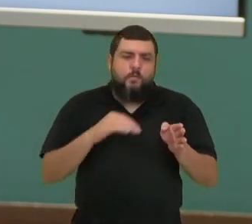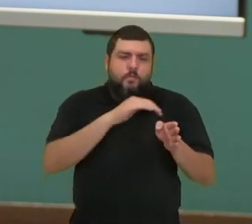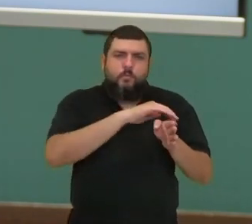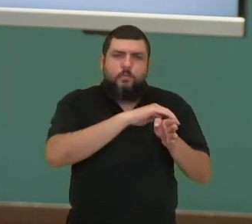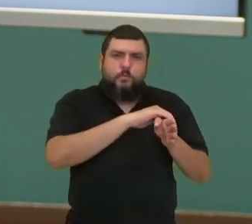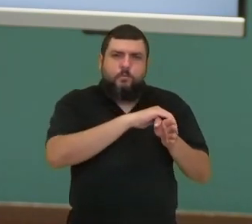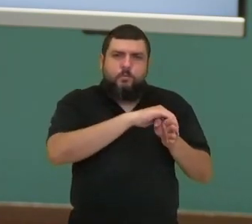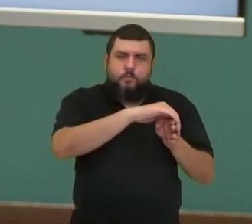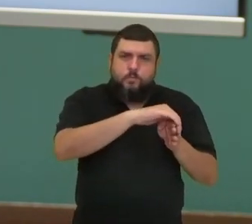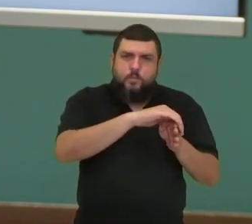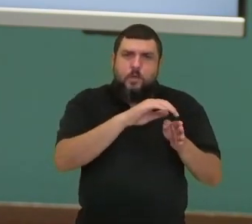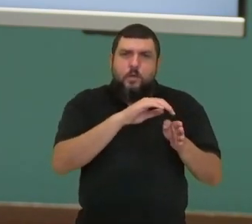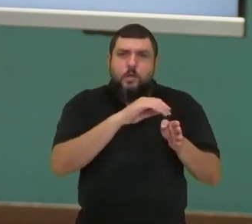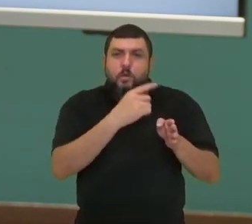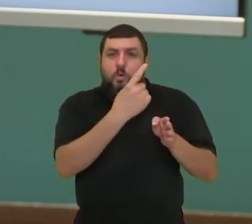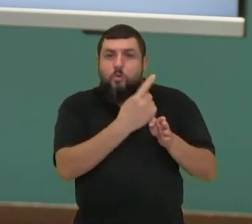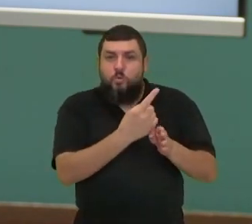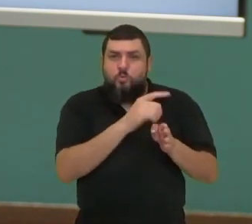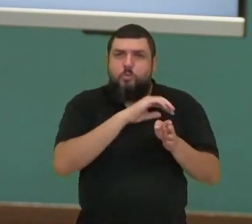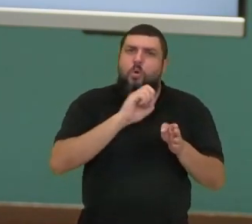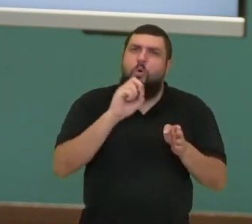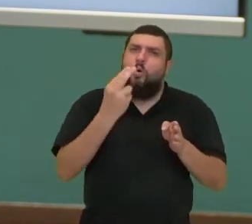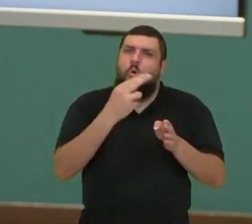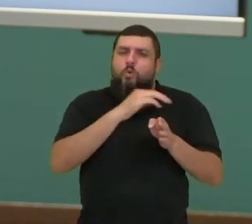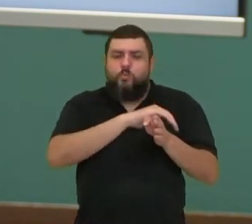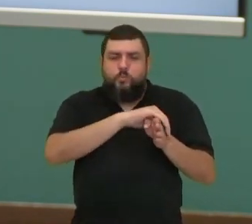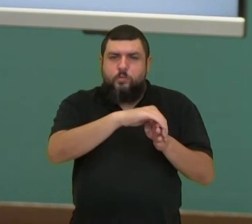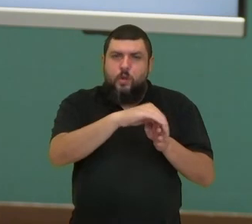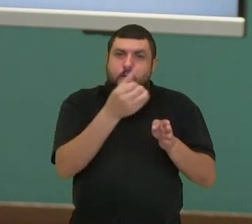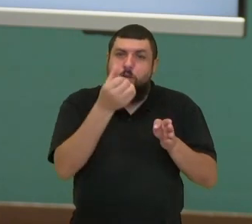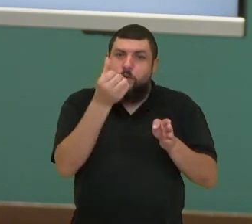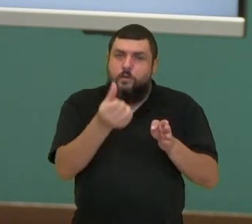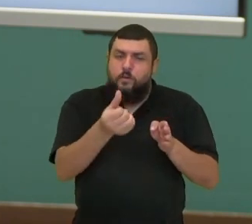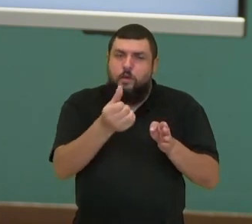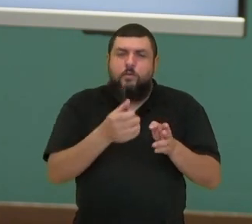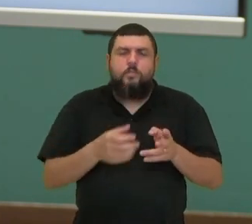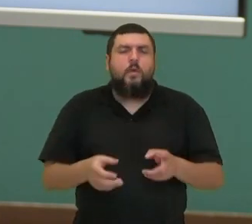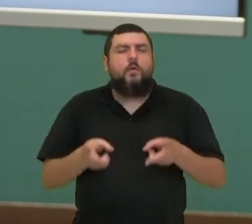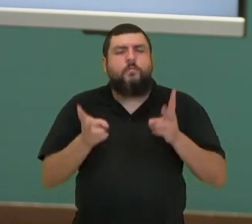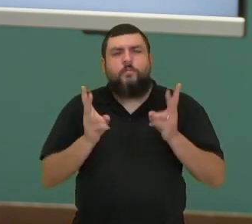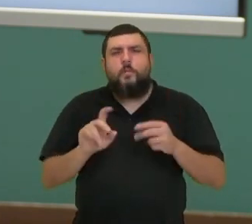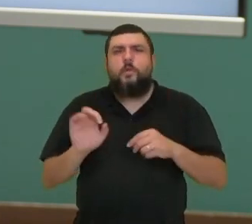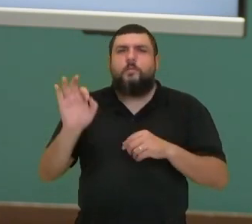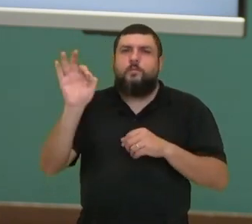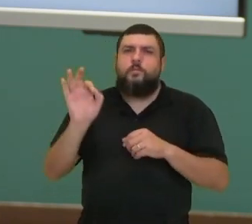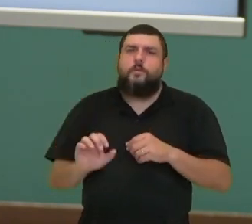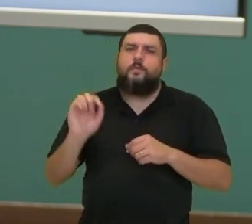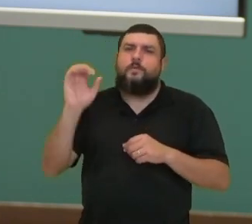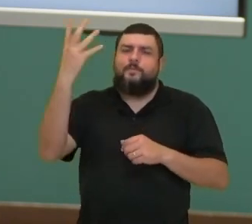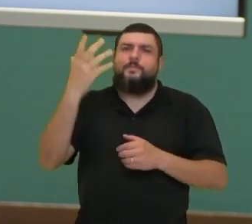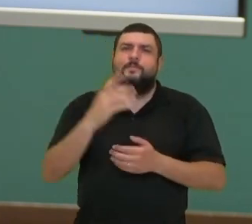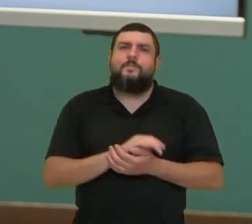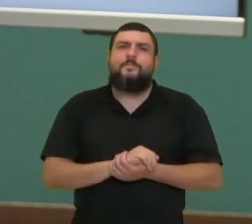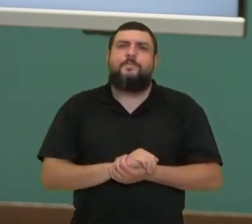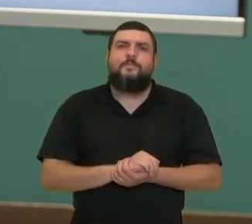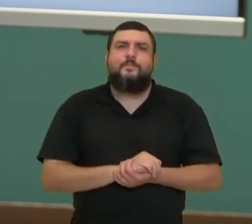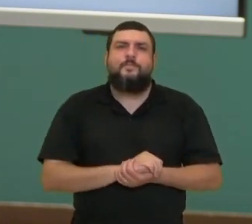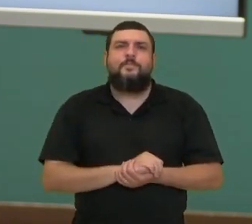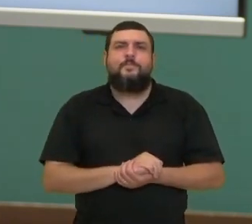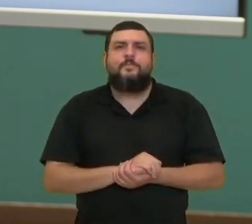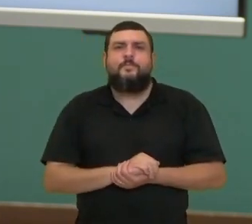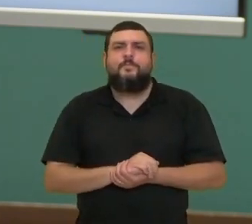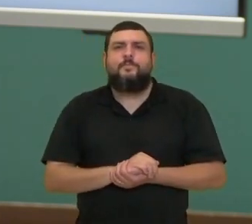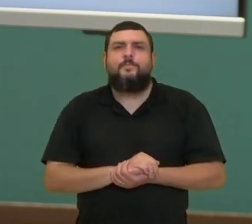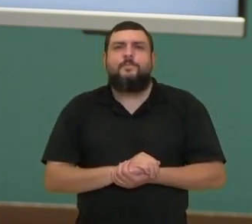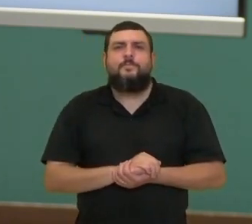a face 1 quanto a face 6, têm a mesma chance de ocorrer, ok? Então,